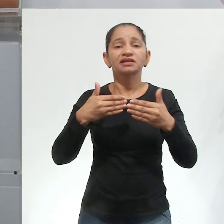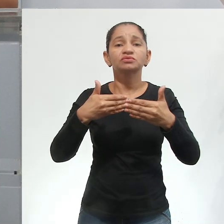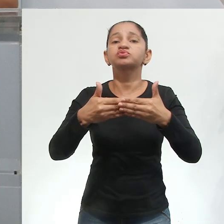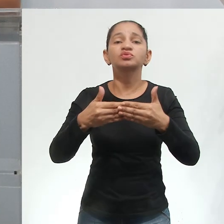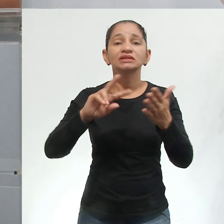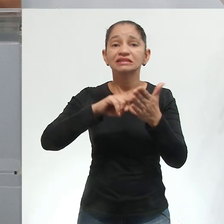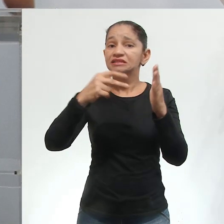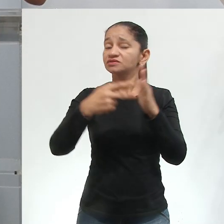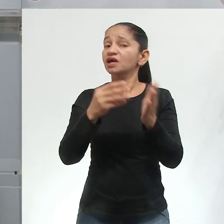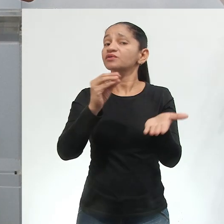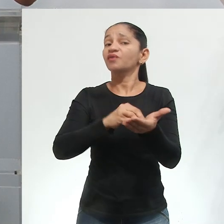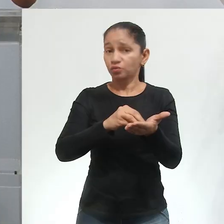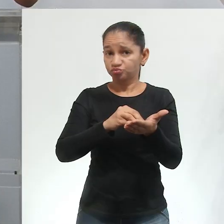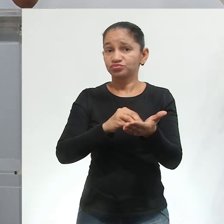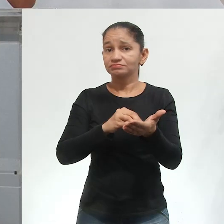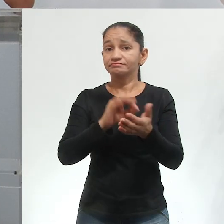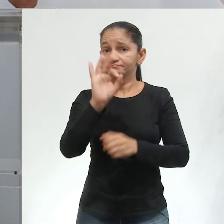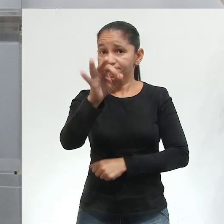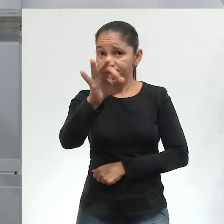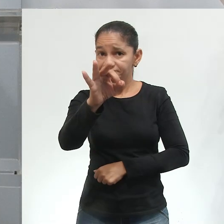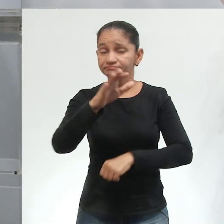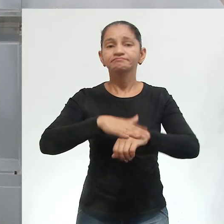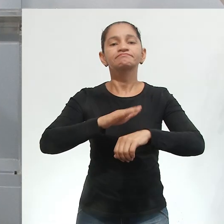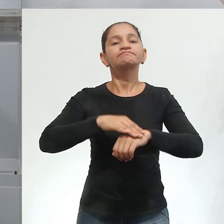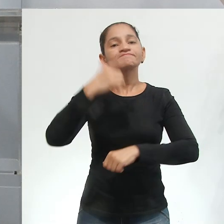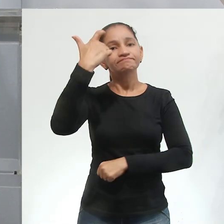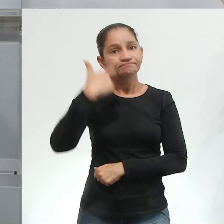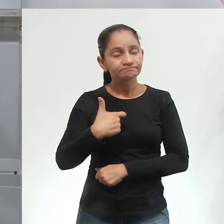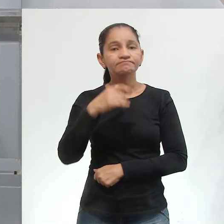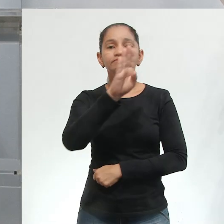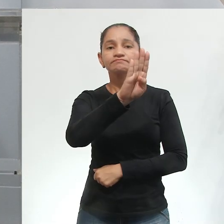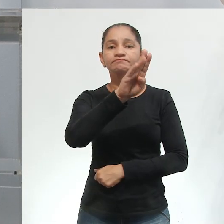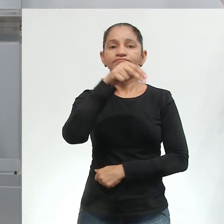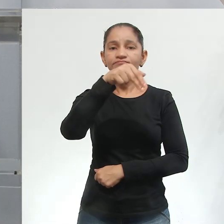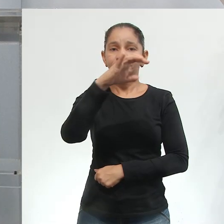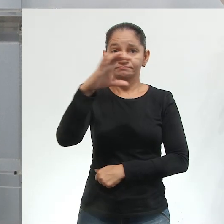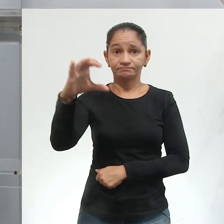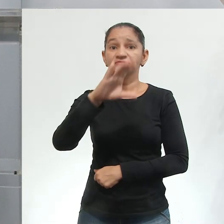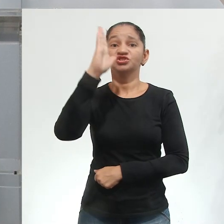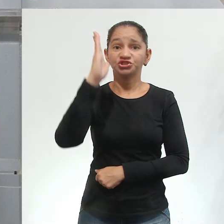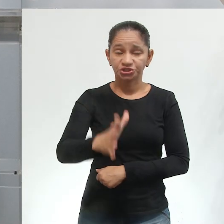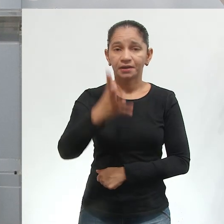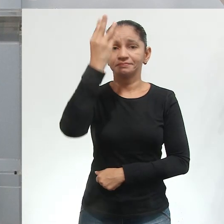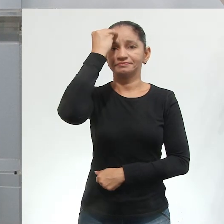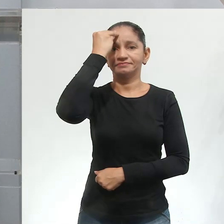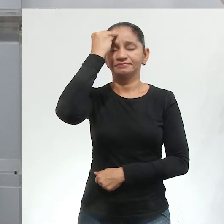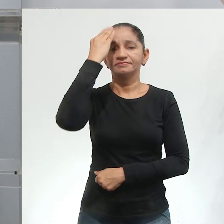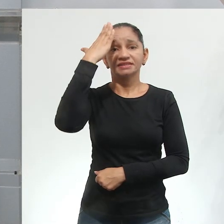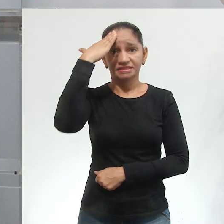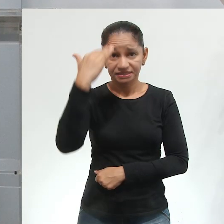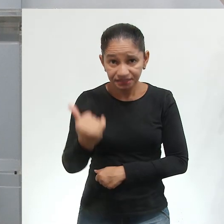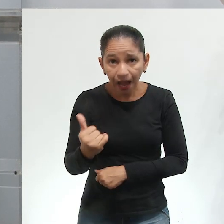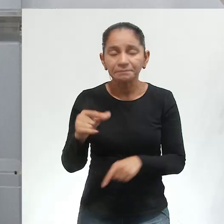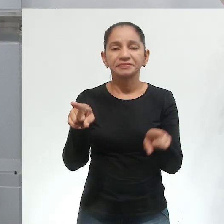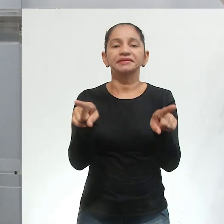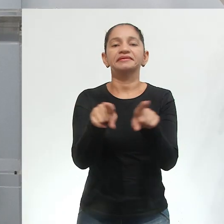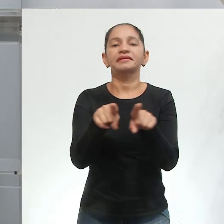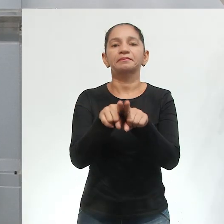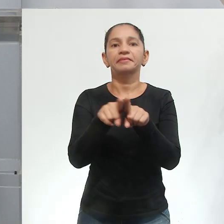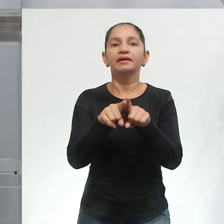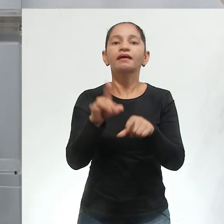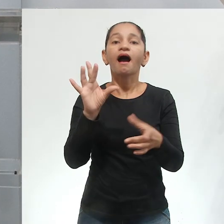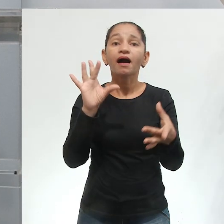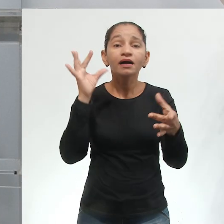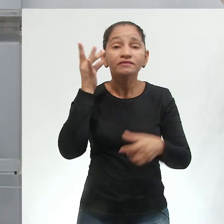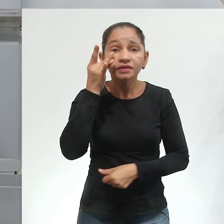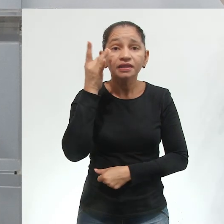do aluno. Uma vez que nós entendemos essa BNCC, entendemos que nós temos materiais que têm que ser adaptados à realidade do